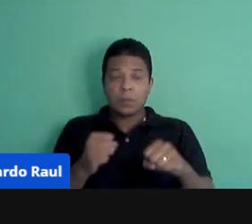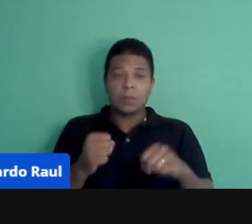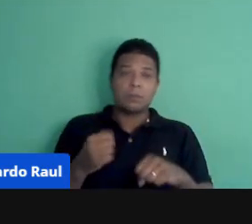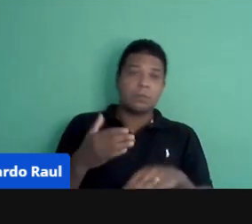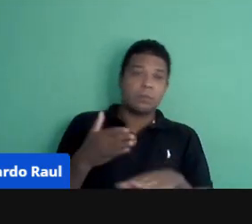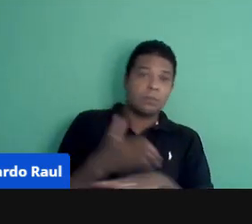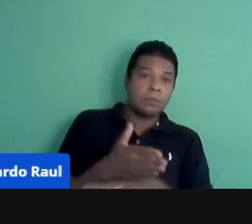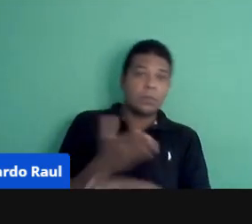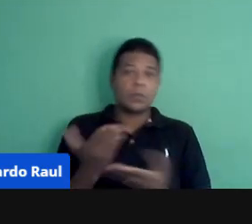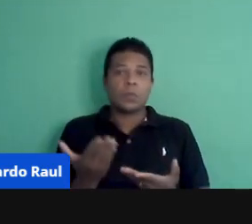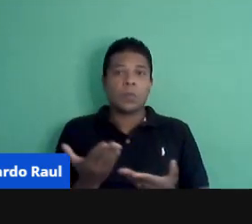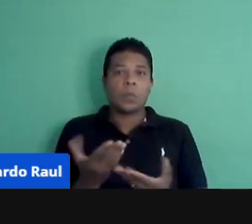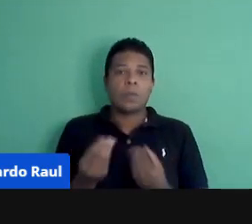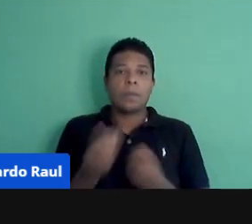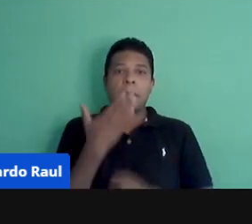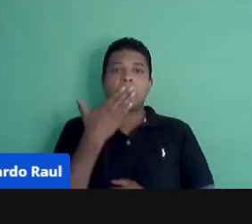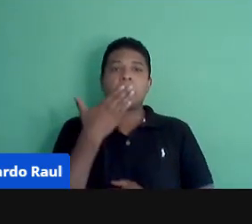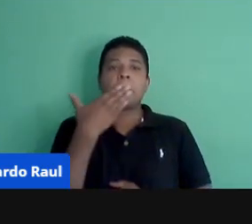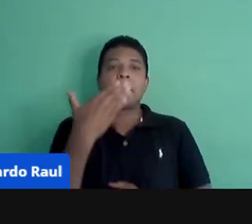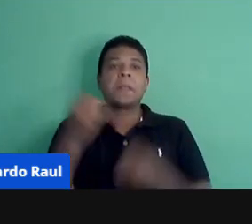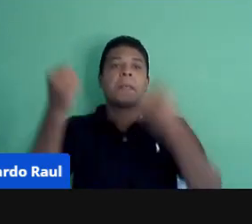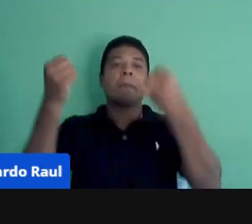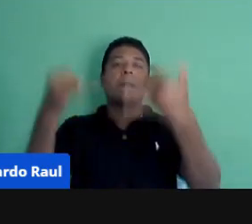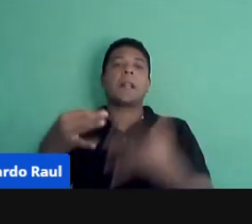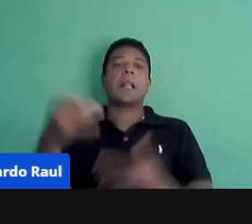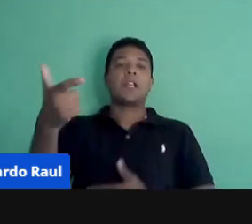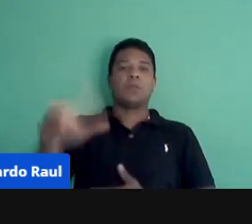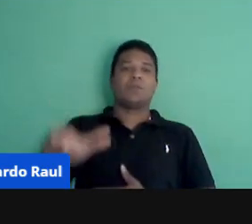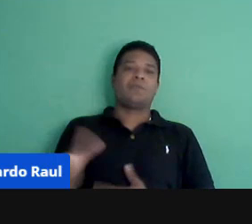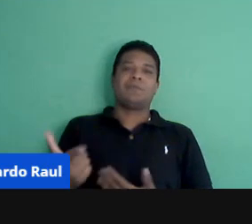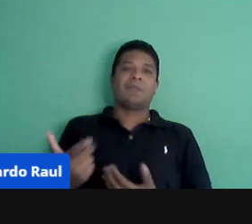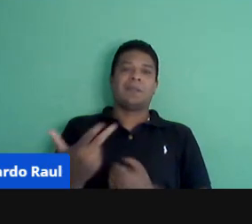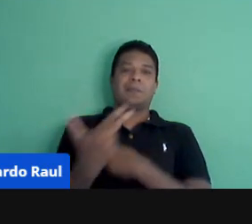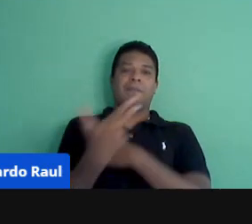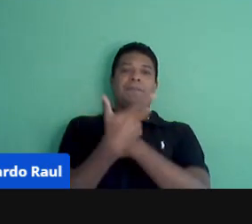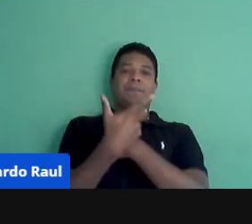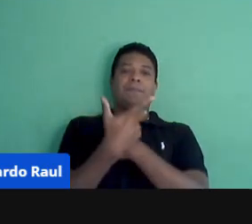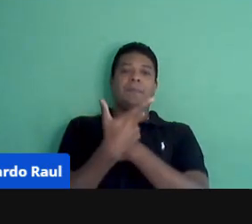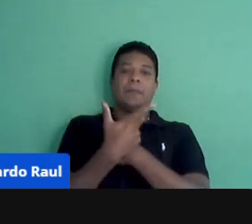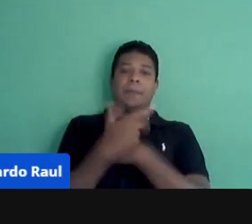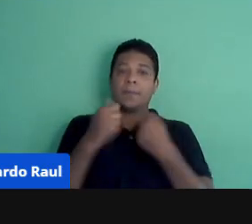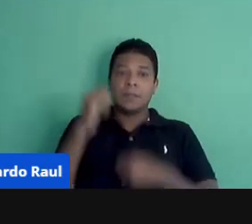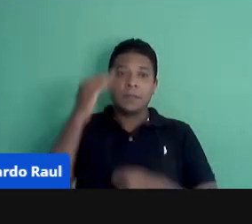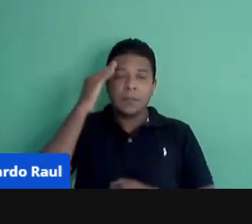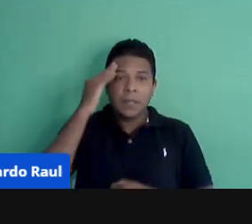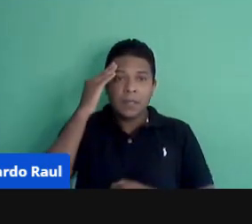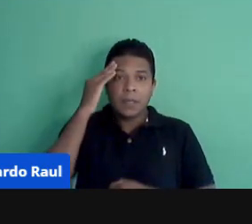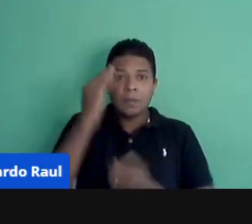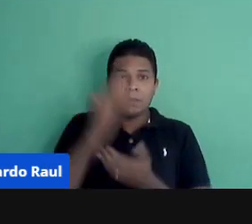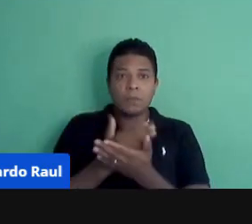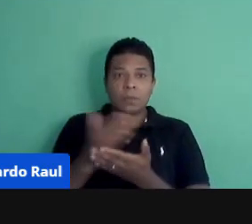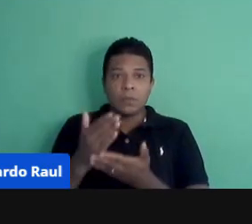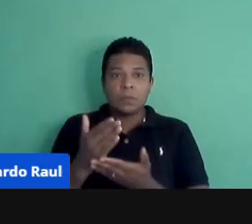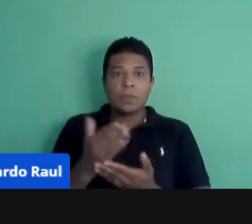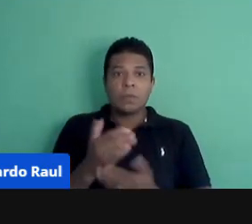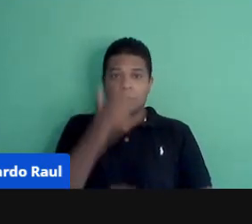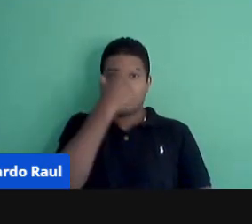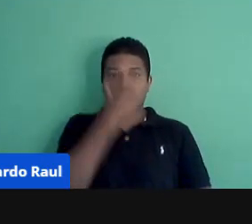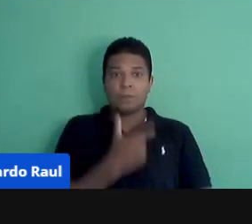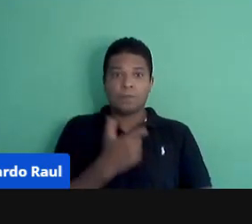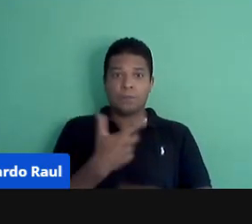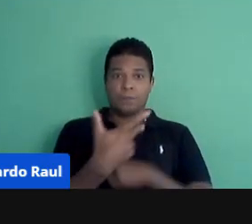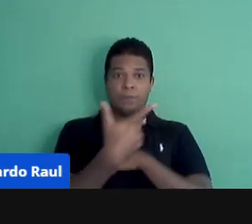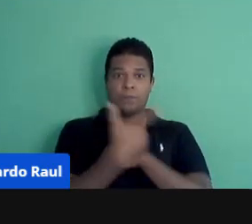não tem como pedir para mim explicar novamente, ele está assistindo o vídeo, então ele precisa entender a partir do meu vídeo. Então, a minha linguagem tem que